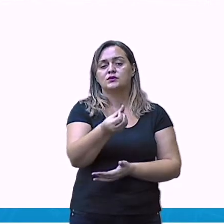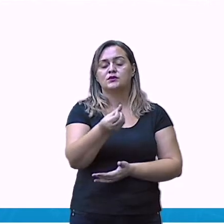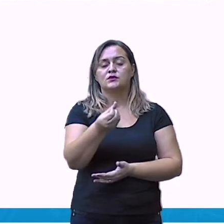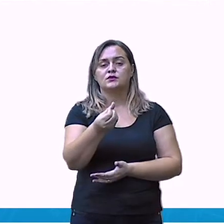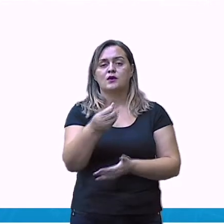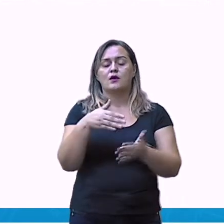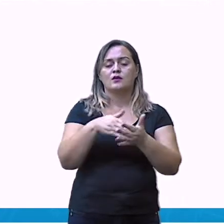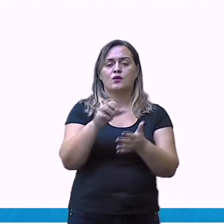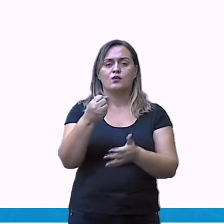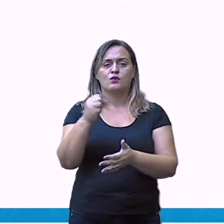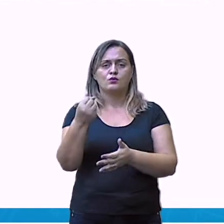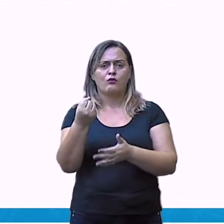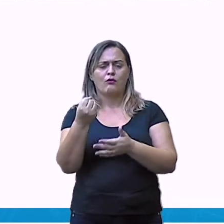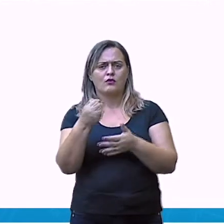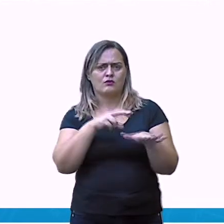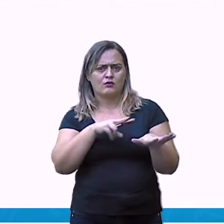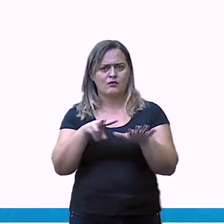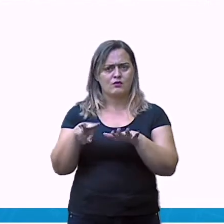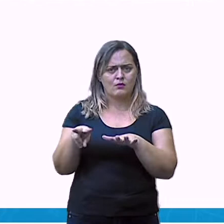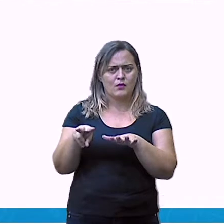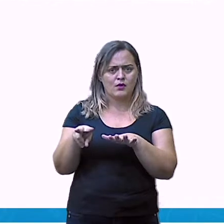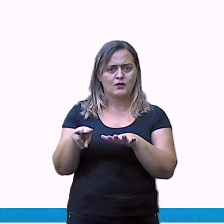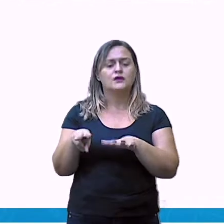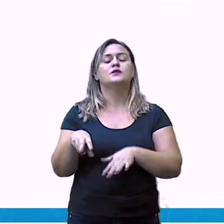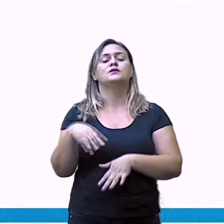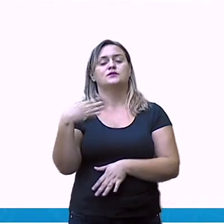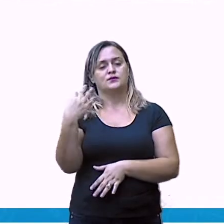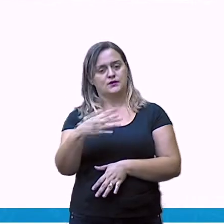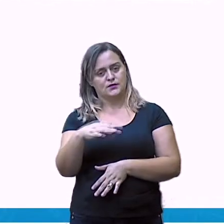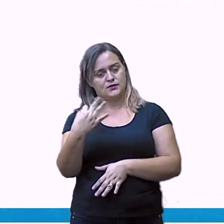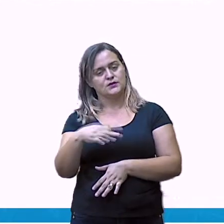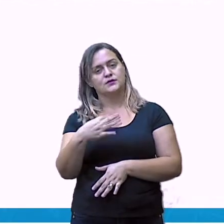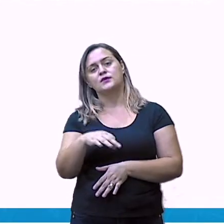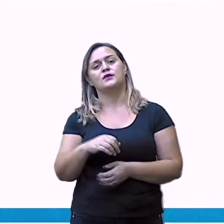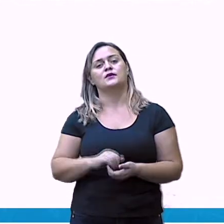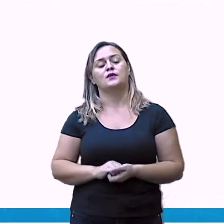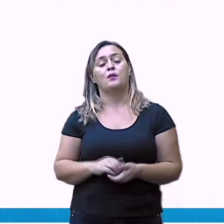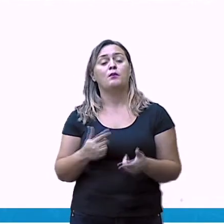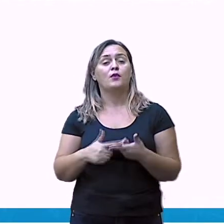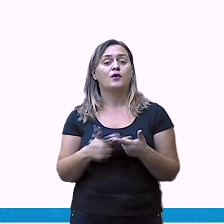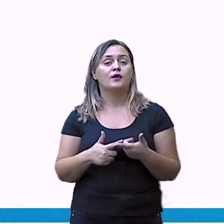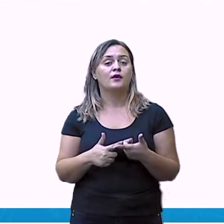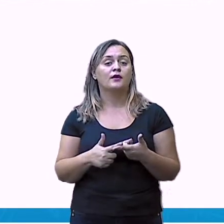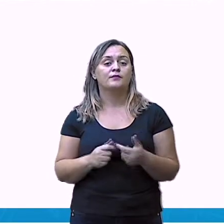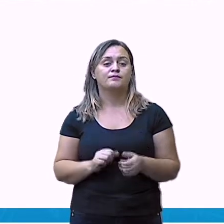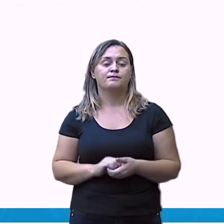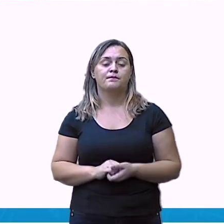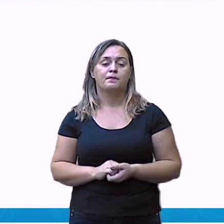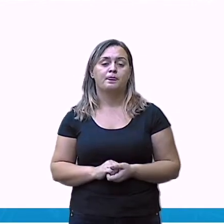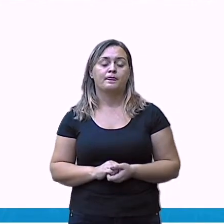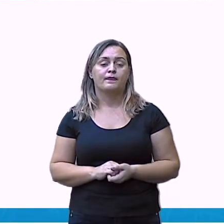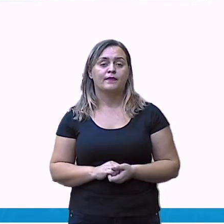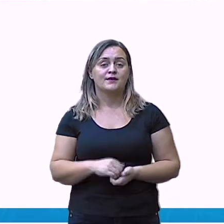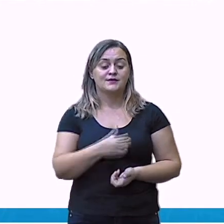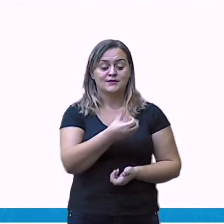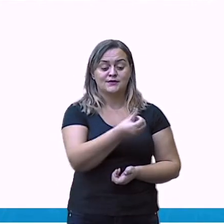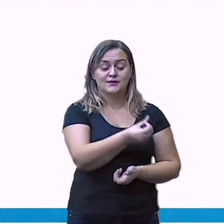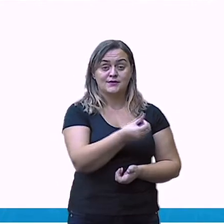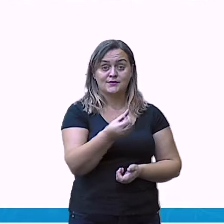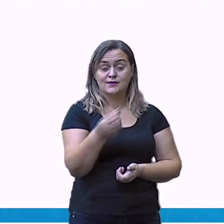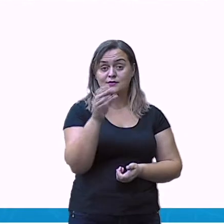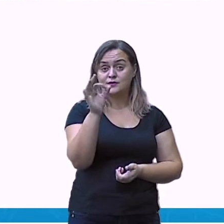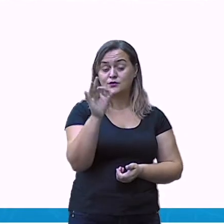semana? Correto, essa é a alternativa correta, pois são 66% de meninas que estudam neste